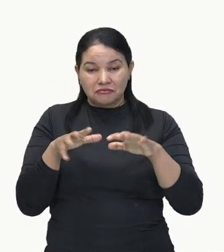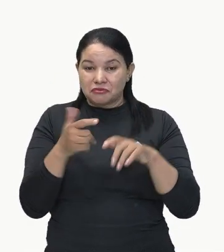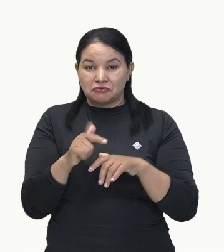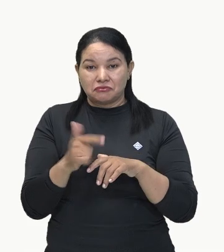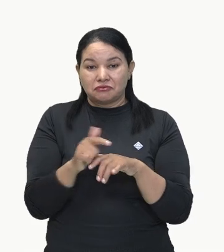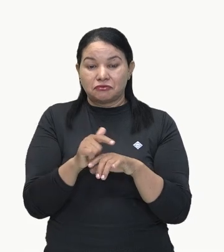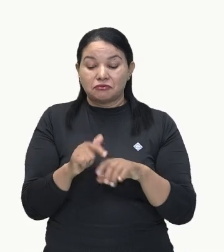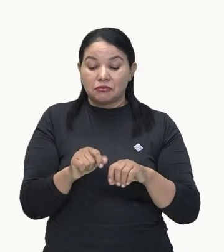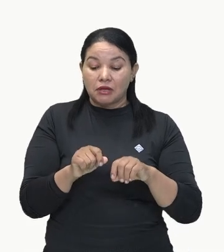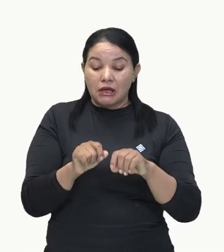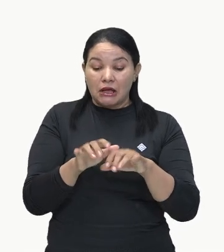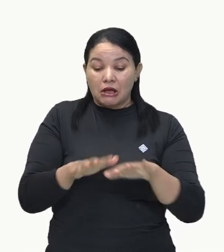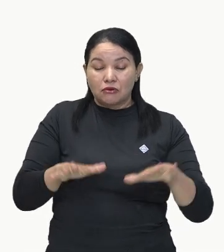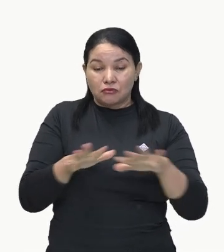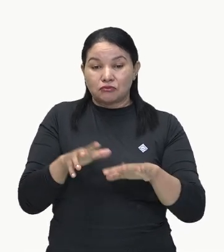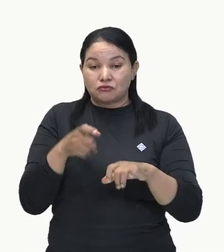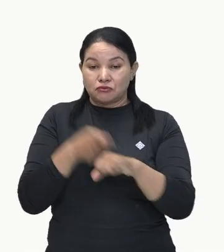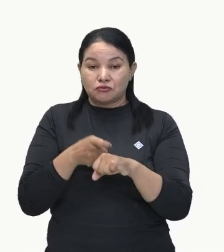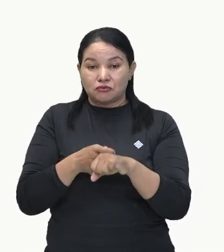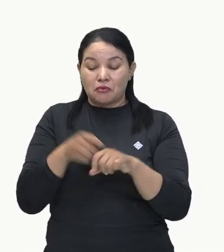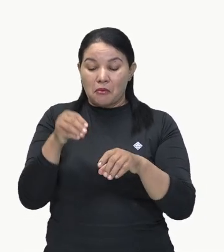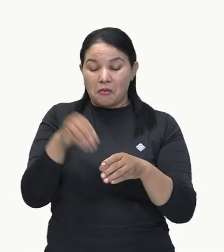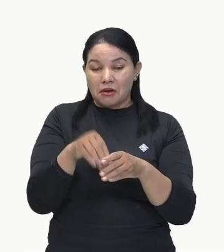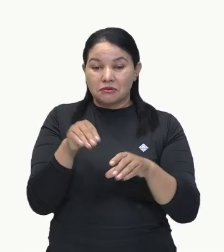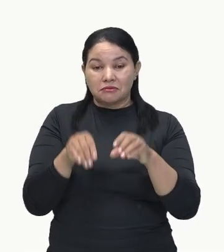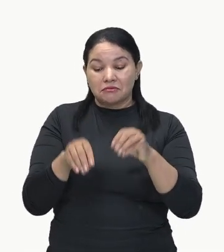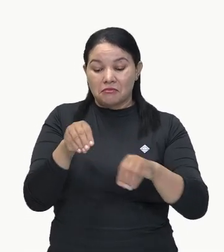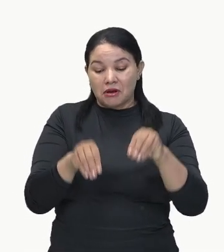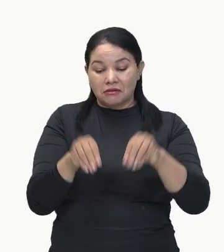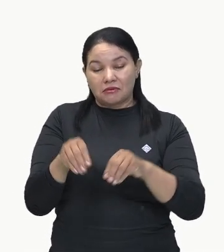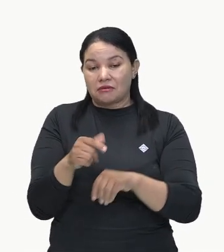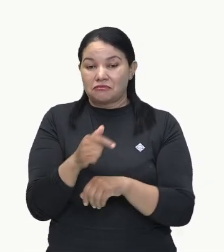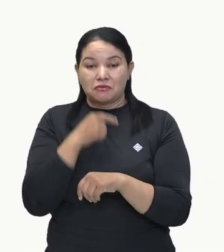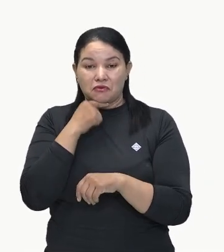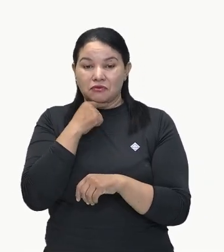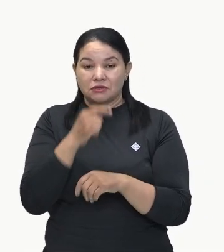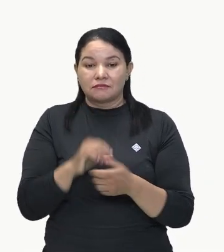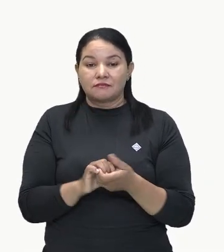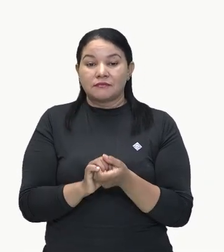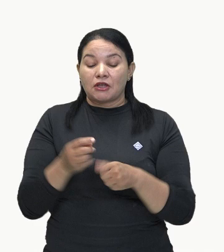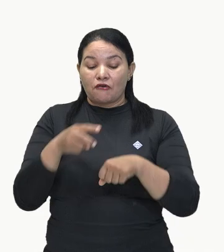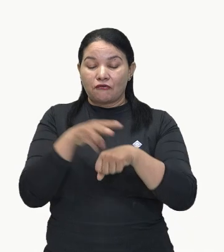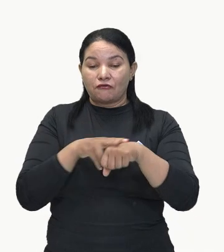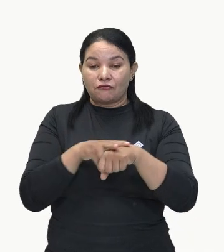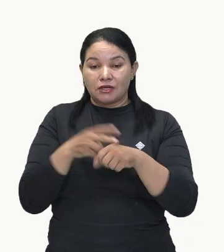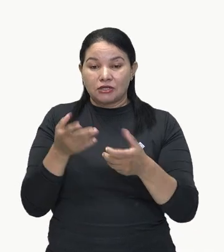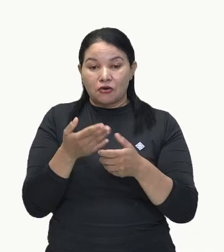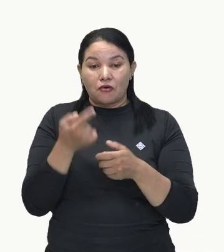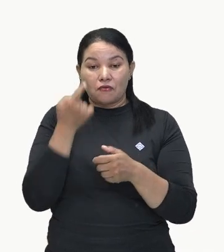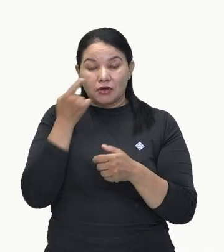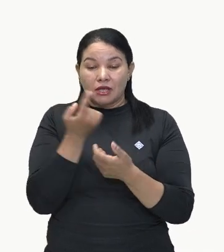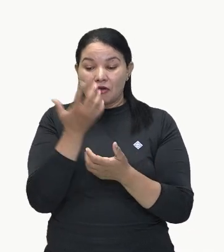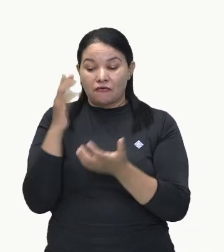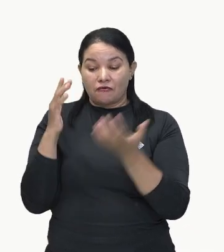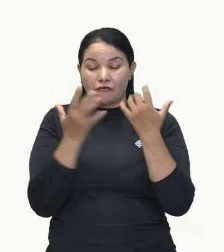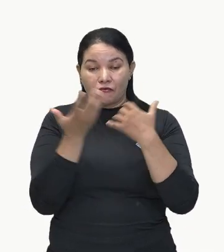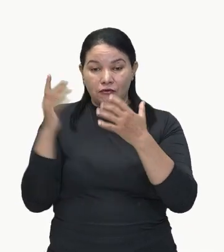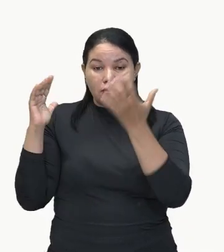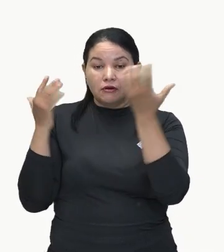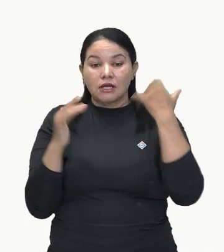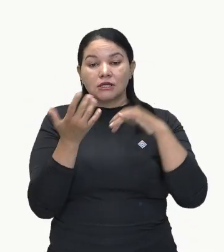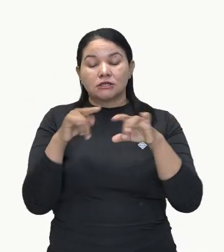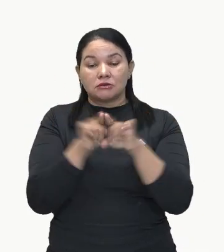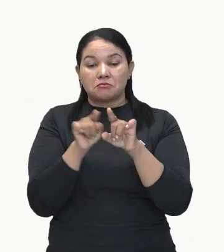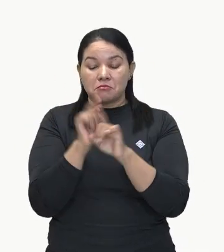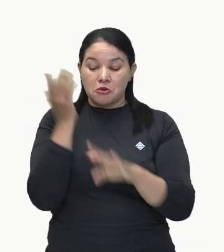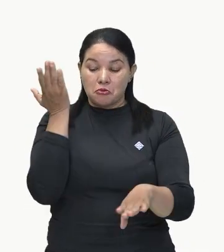não cultivável. E aí nessa parte toda verde vocês vão verificar a presença da área de floresta, então a extração da